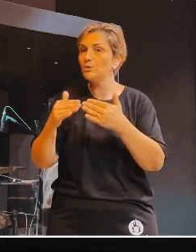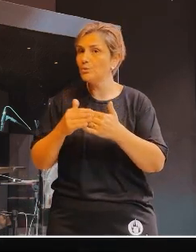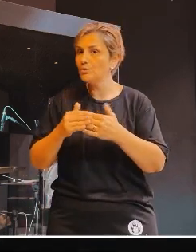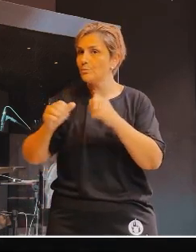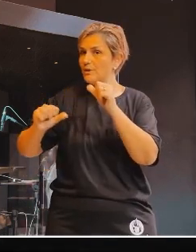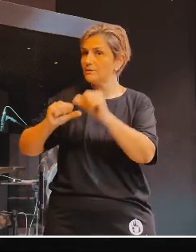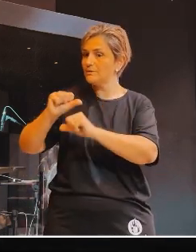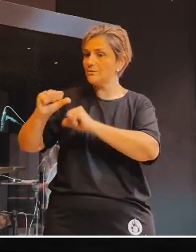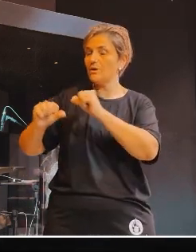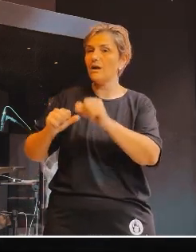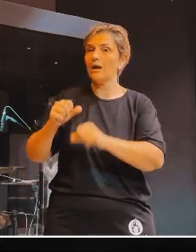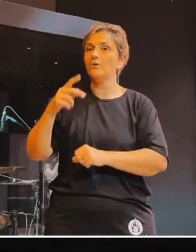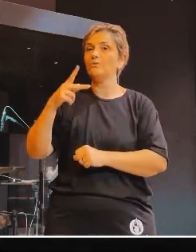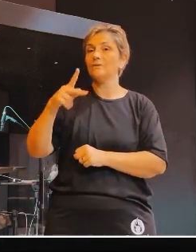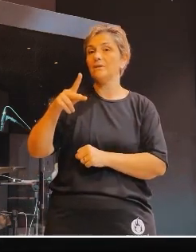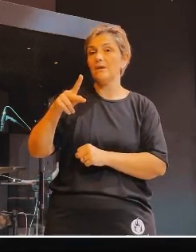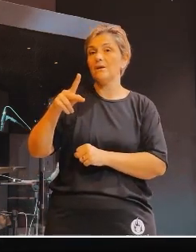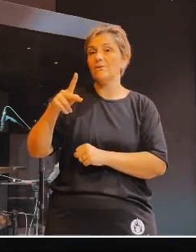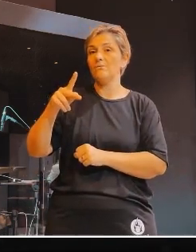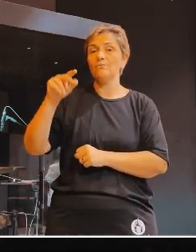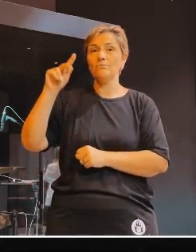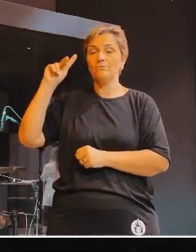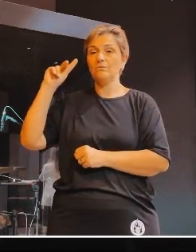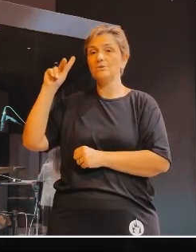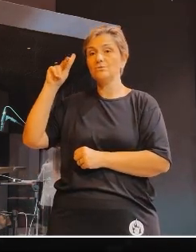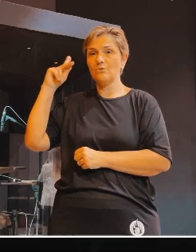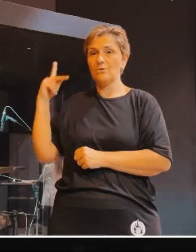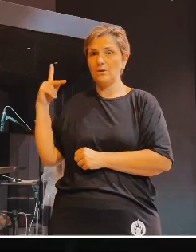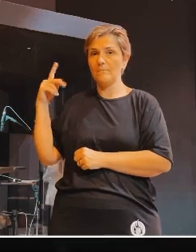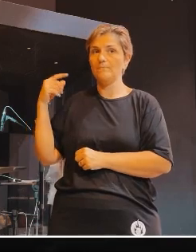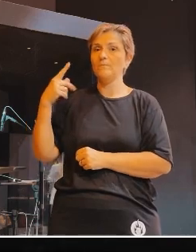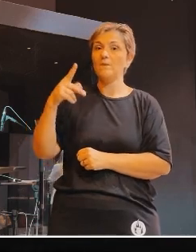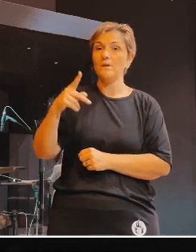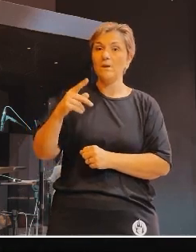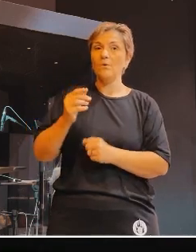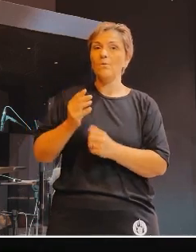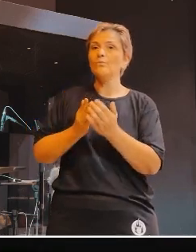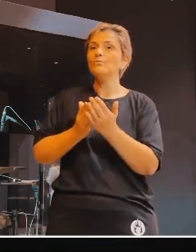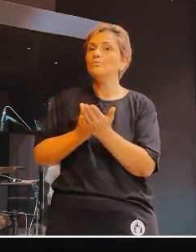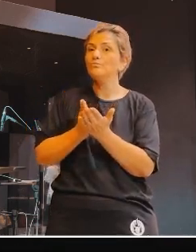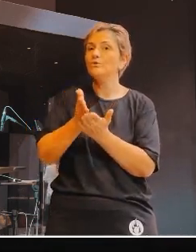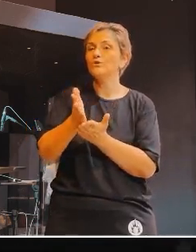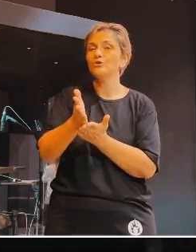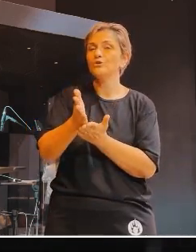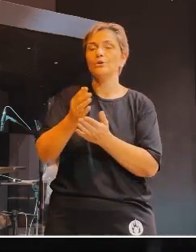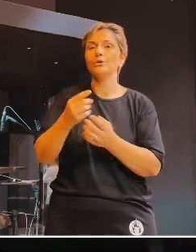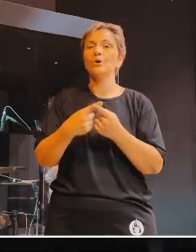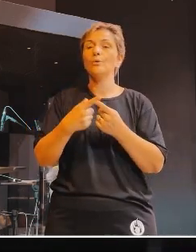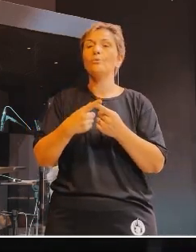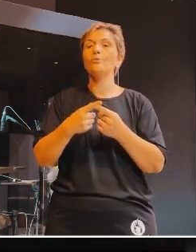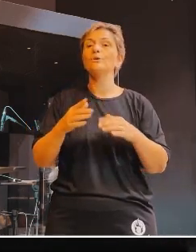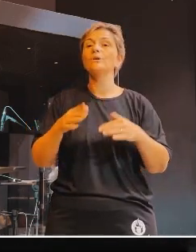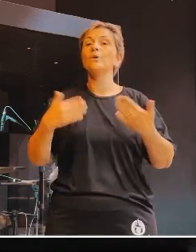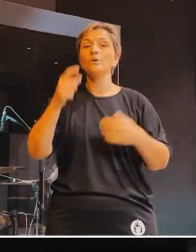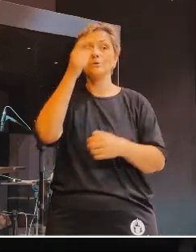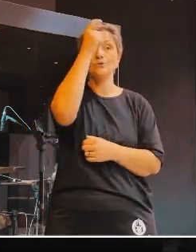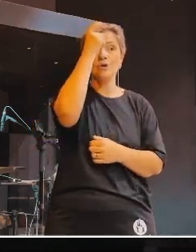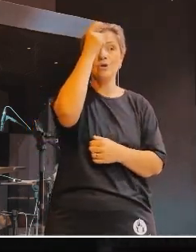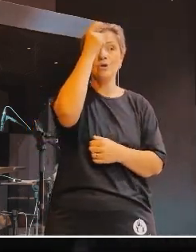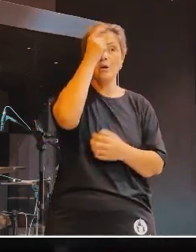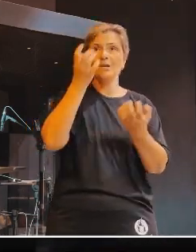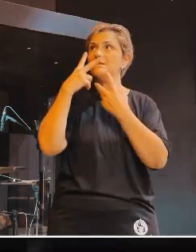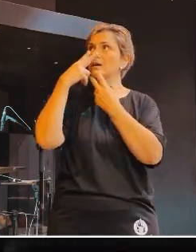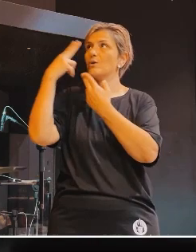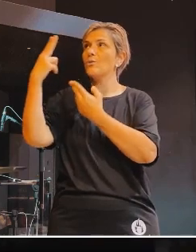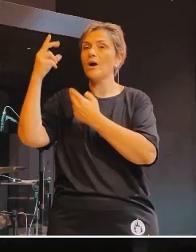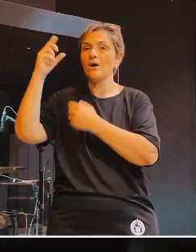destino. Porque quando o diabo queria ser igual a Deus e não conseguiu,